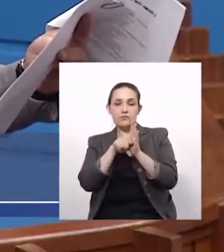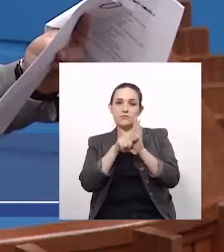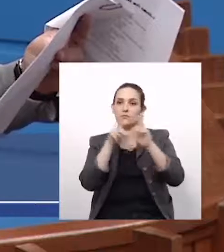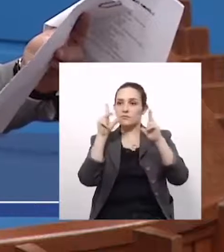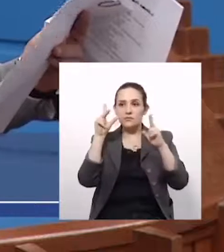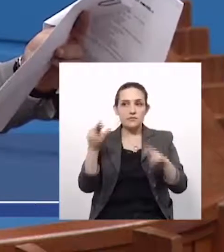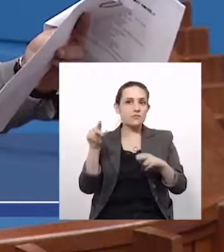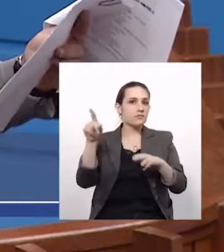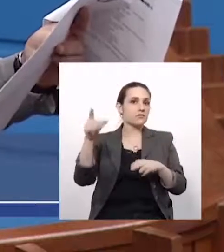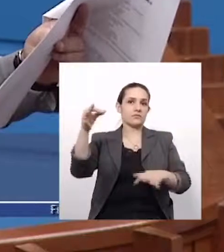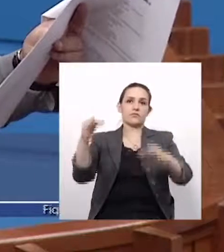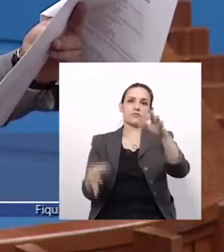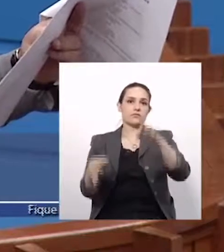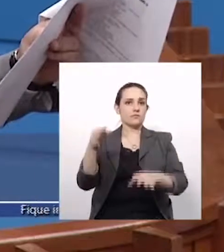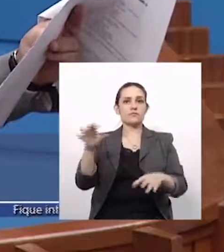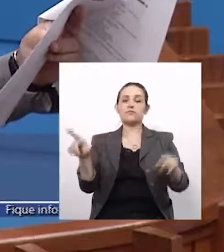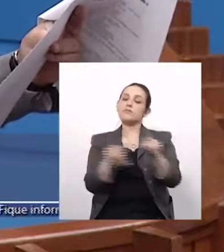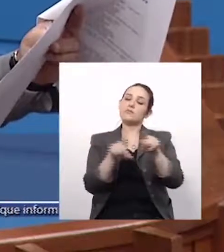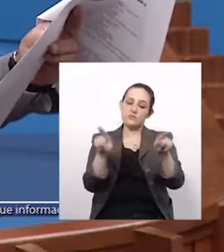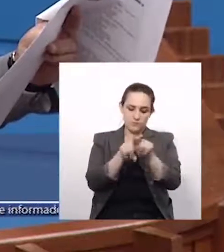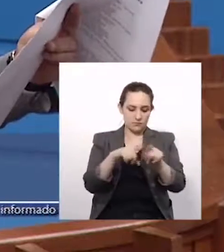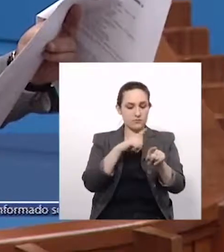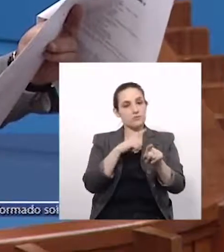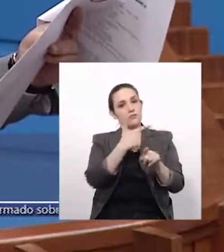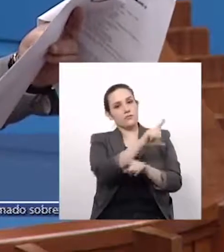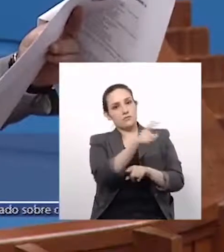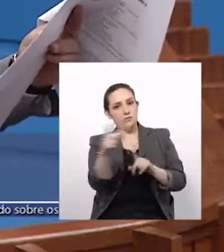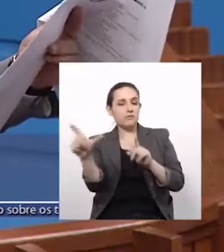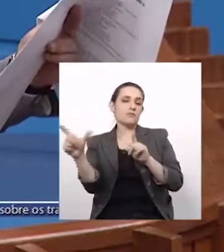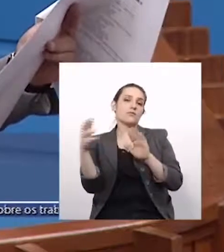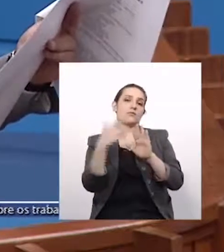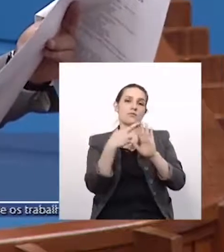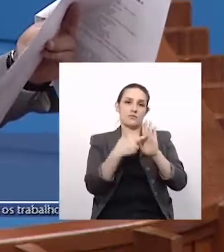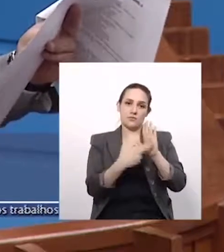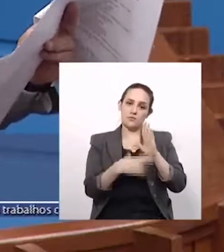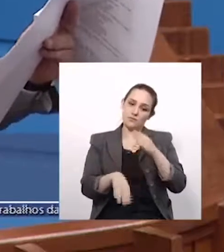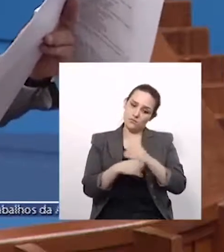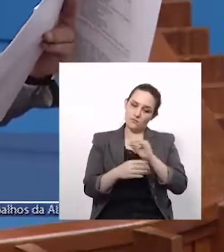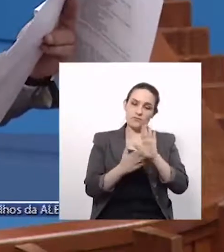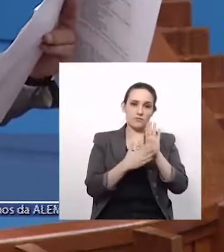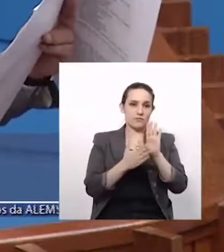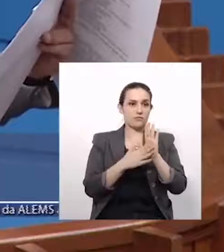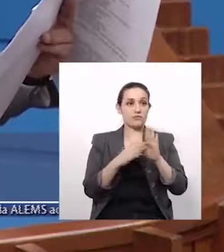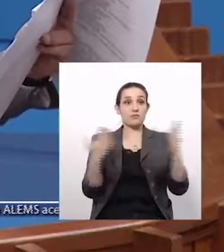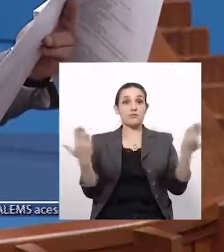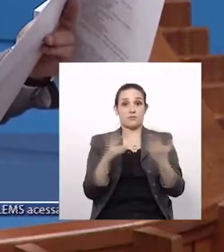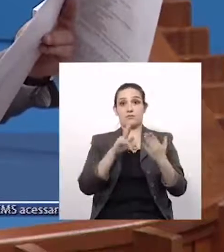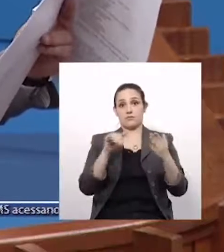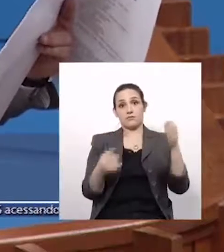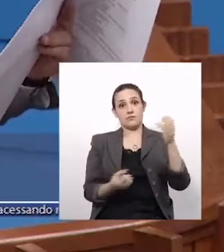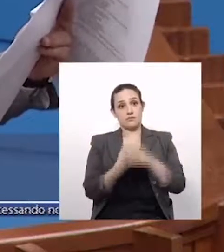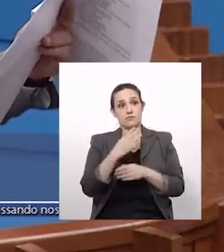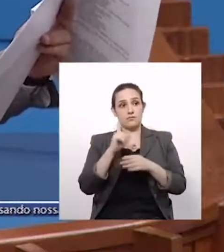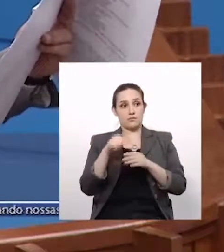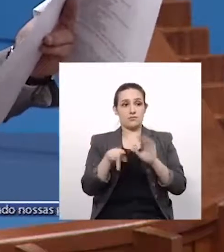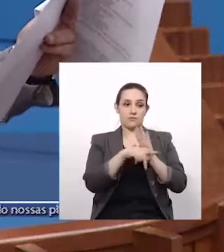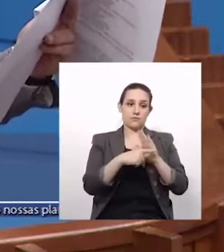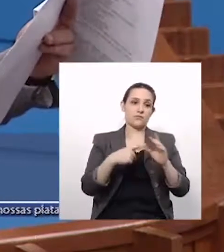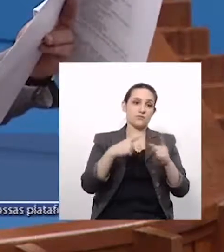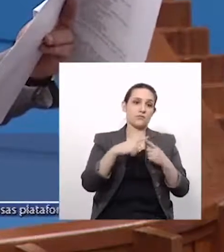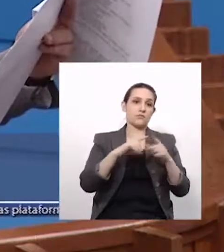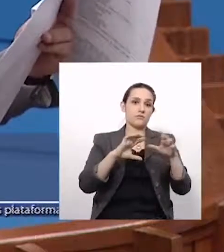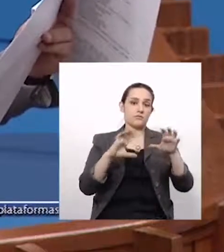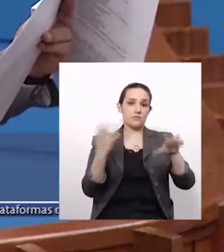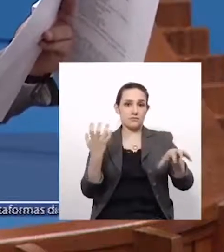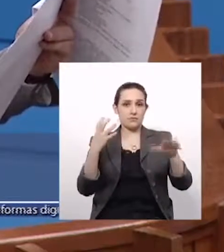autoridades judiciais, além de outros previstos nos regimentos das respectivas casas, serão criadas pela Câmara dos Deputados e